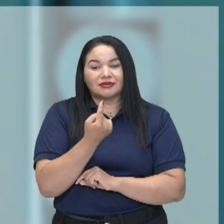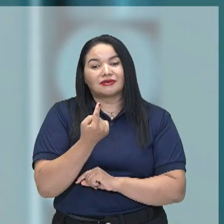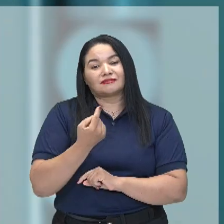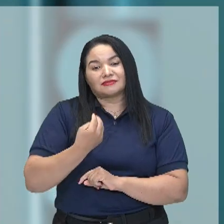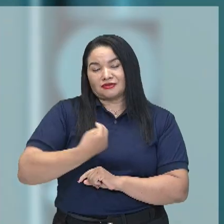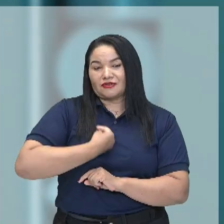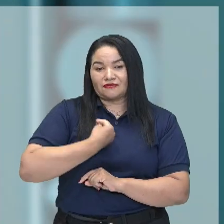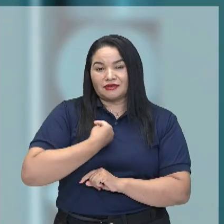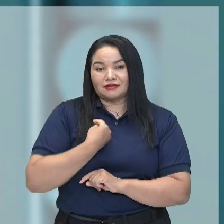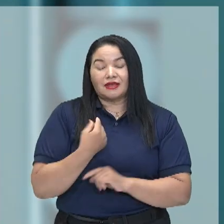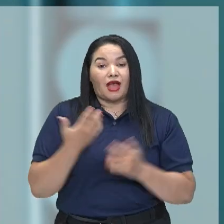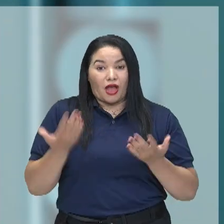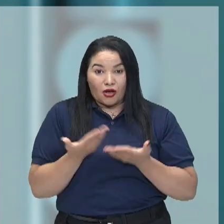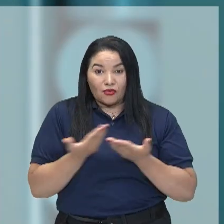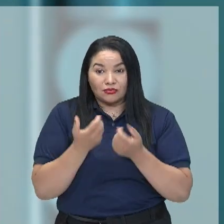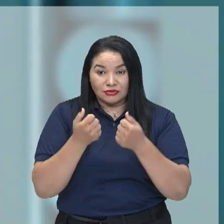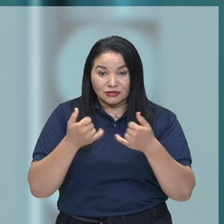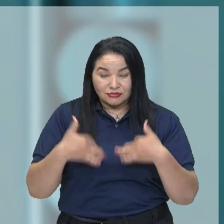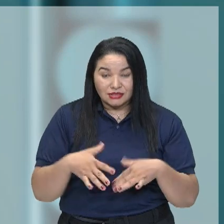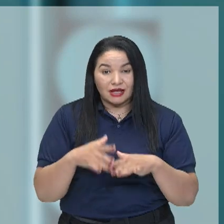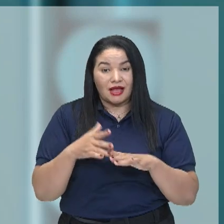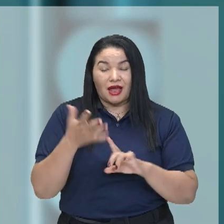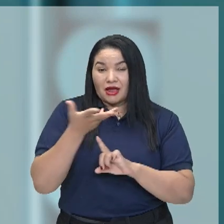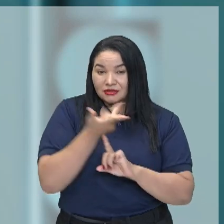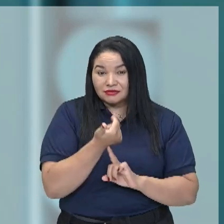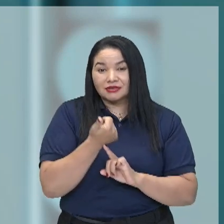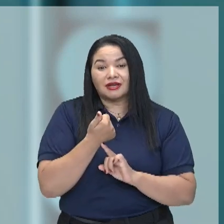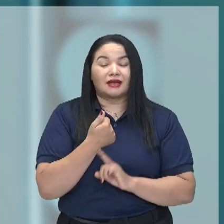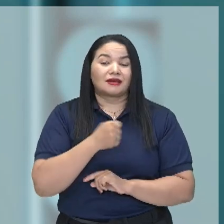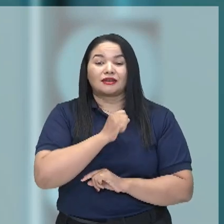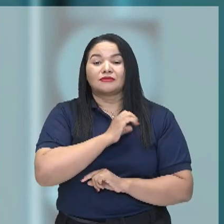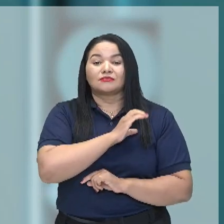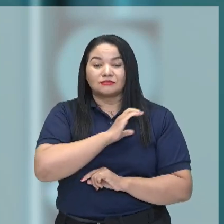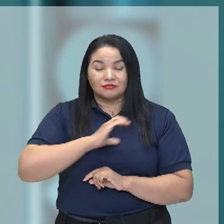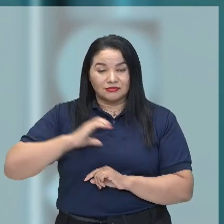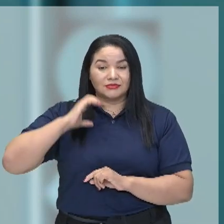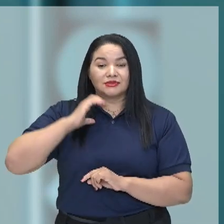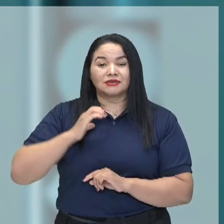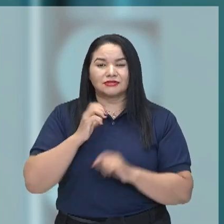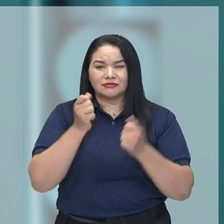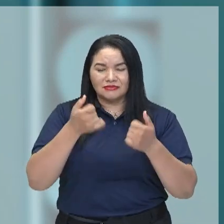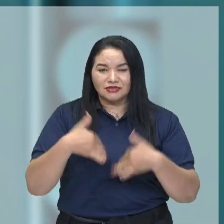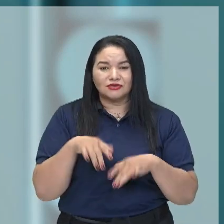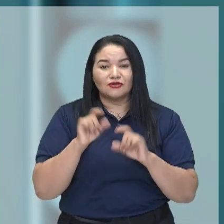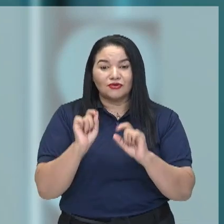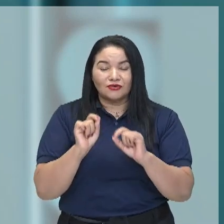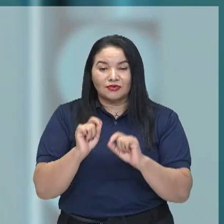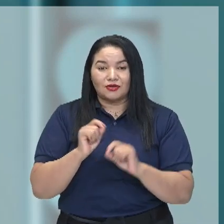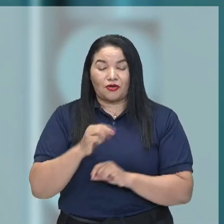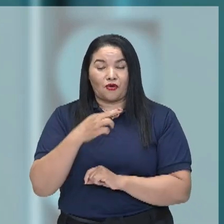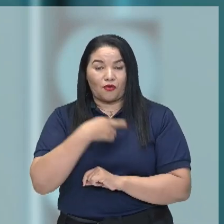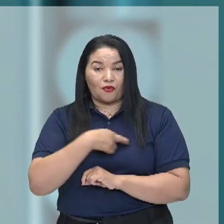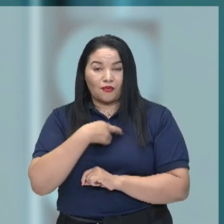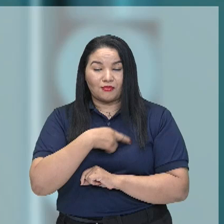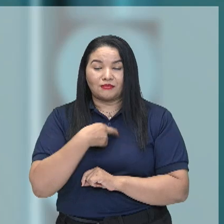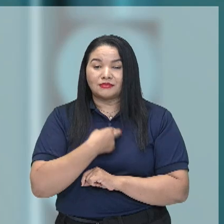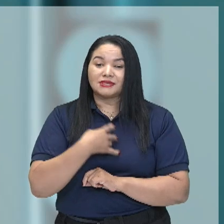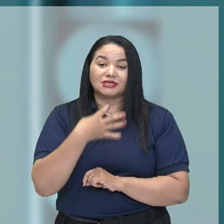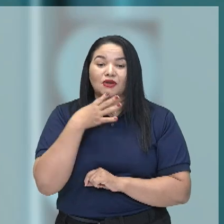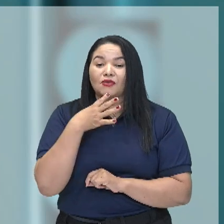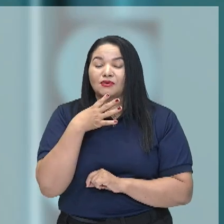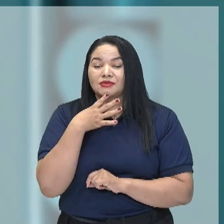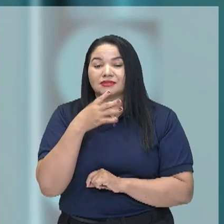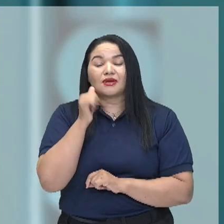para falar um pouquinho sobre a obra da Clarice Lispector, a gente trouxe um trecho de um dos romances mais conhecidos da